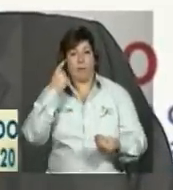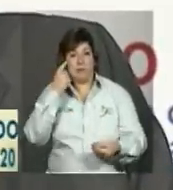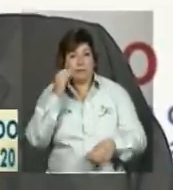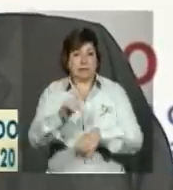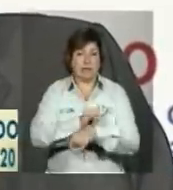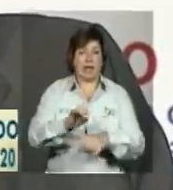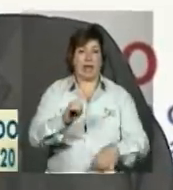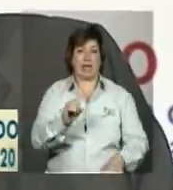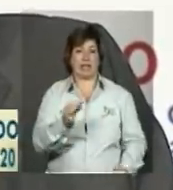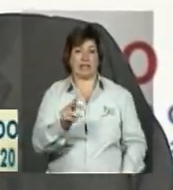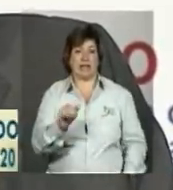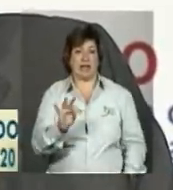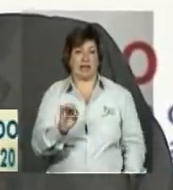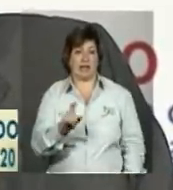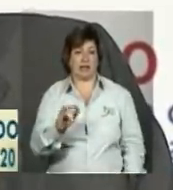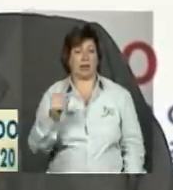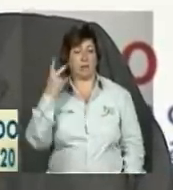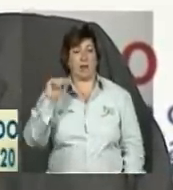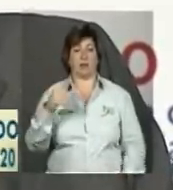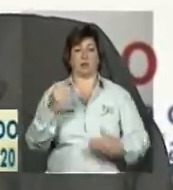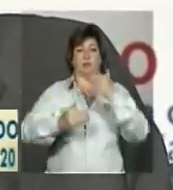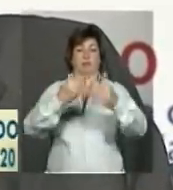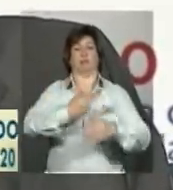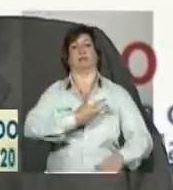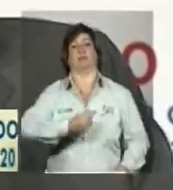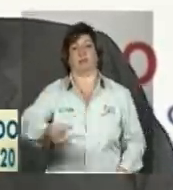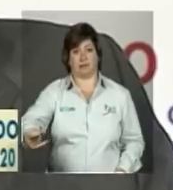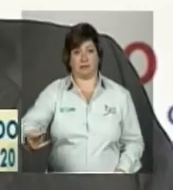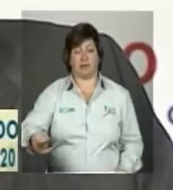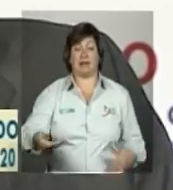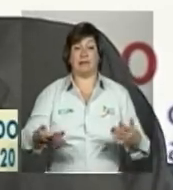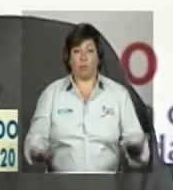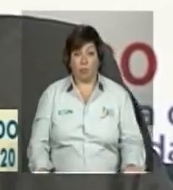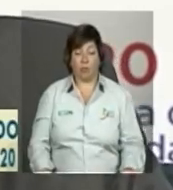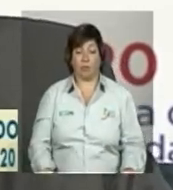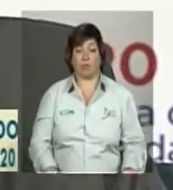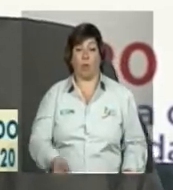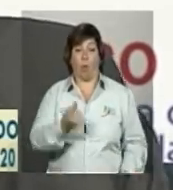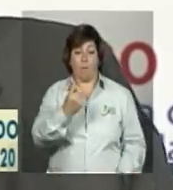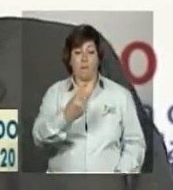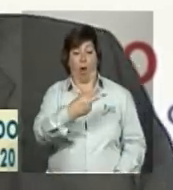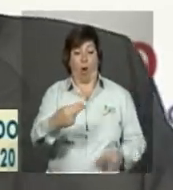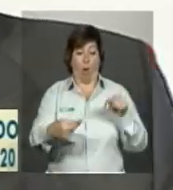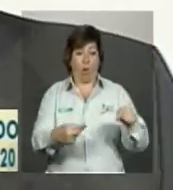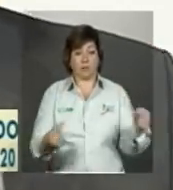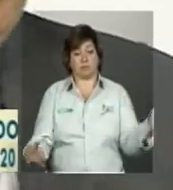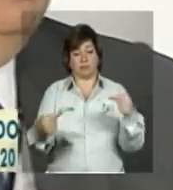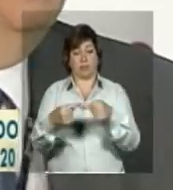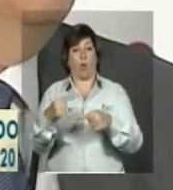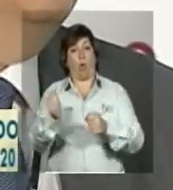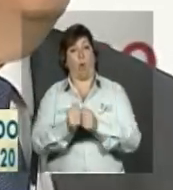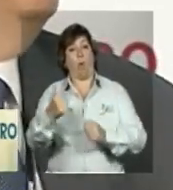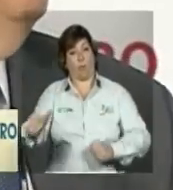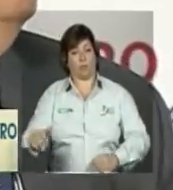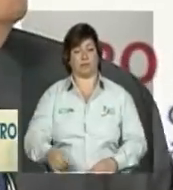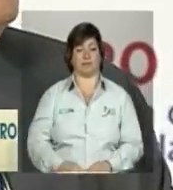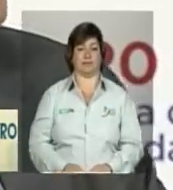de financiamento para o desenvolvimento sustentável. Então, uma coisa se liga à outra.